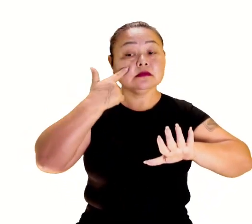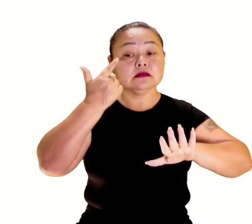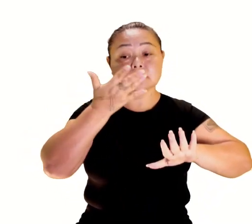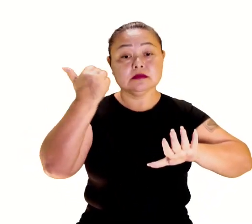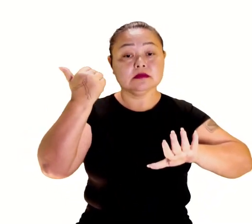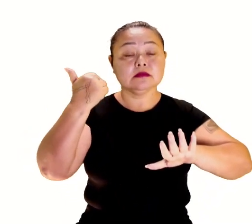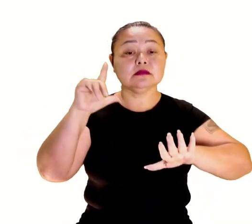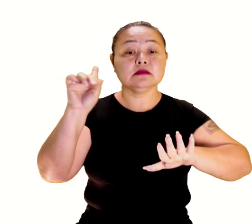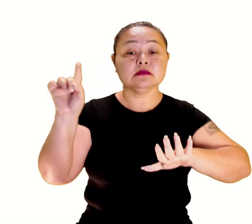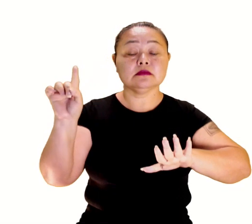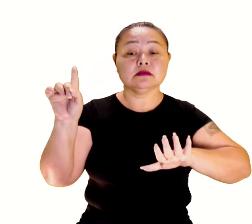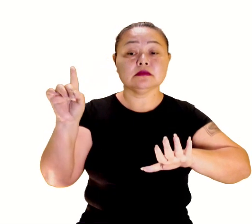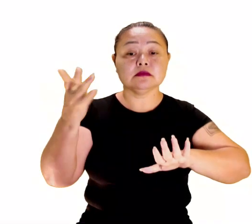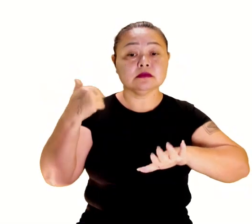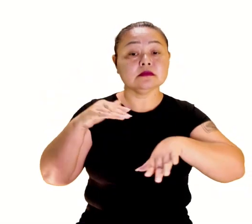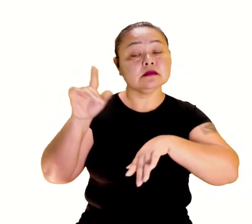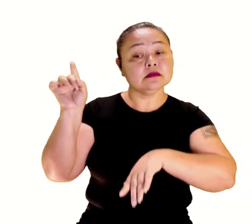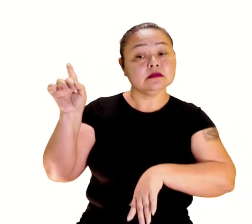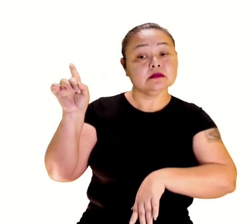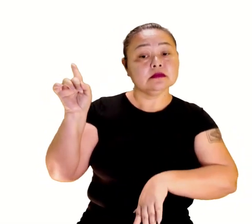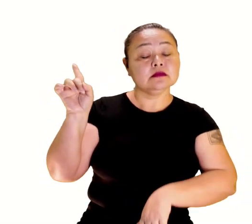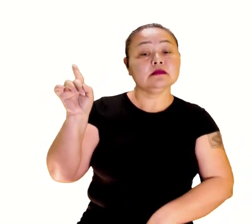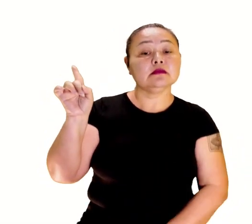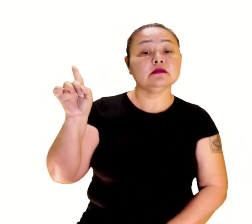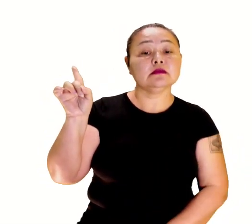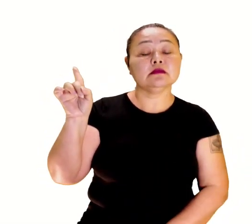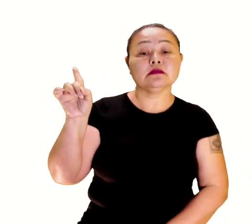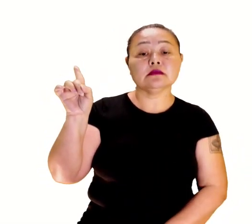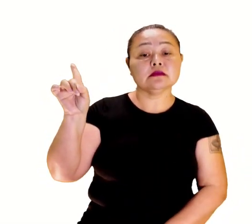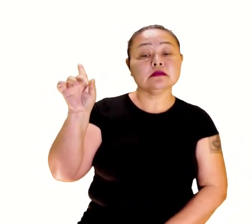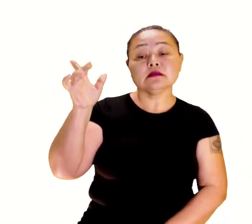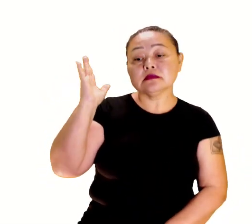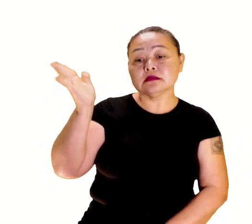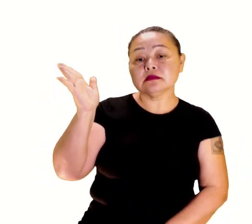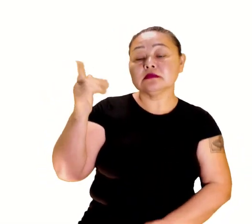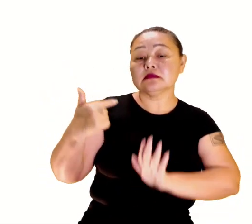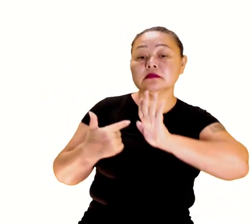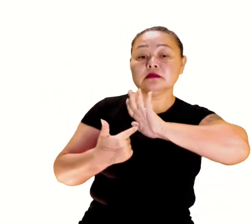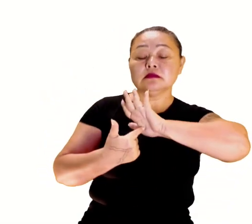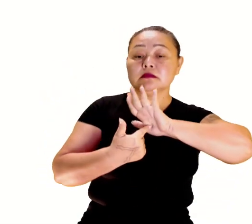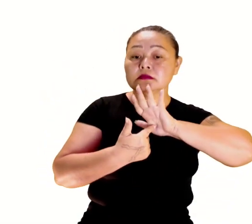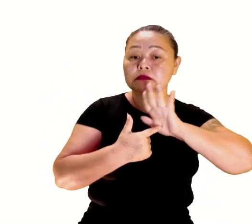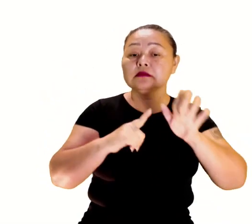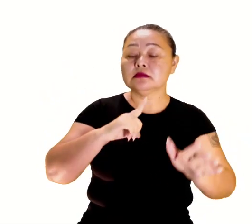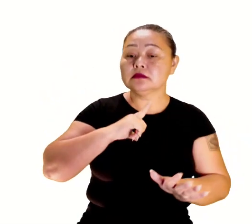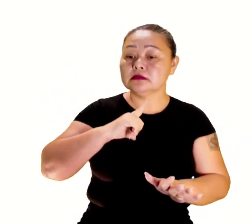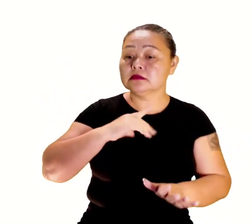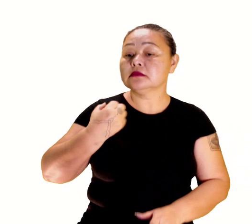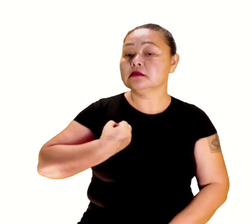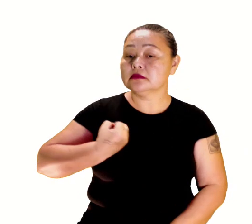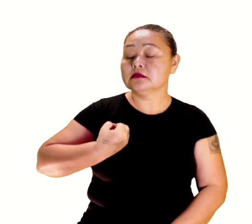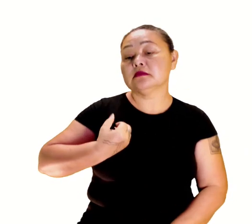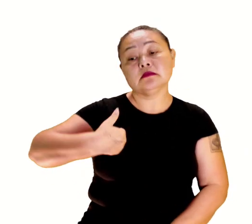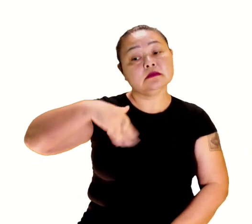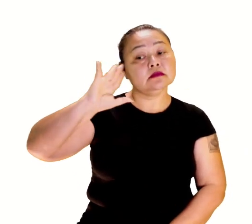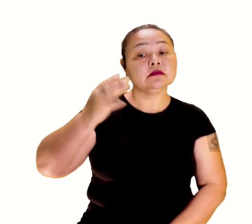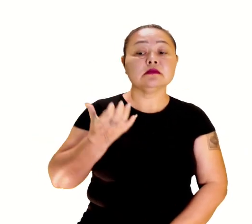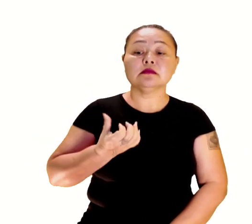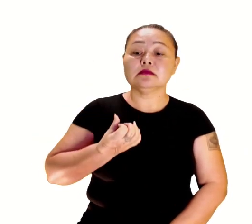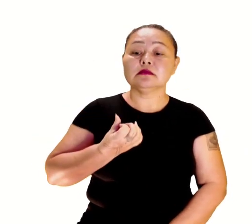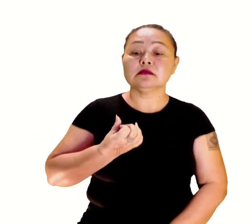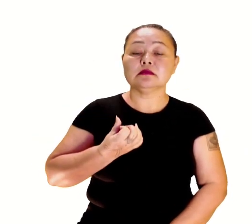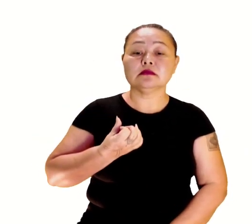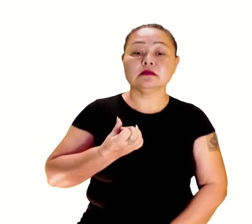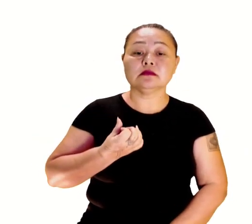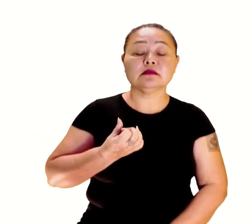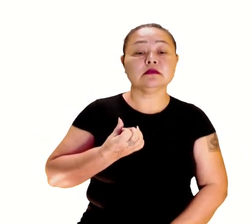essa pequenininha aqui com eles, por enquanto? Pode ser, vamos ver. Depois a gente vai pra maiorzinha. Essa aqui a gente já mostrou, já sabe que tem que ser um número maior que 6, né? Isso. Vamos lá,